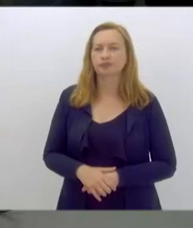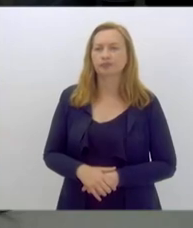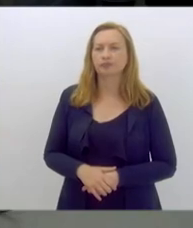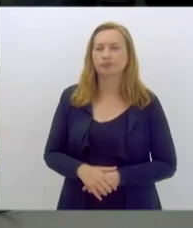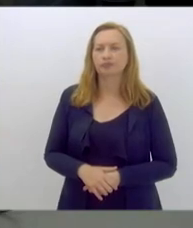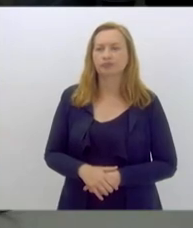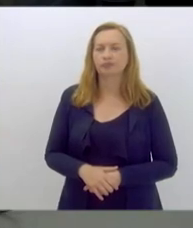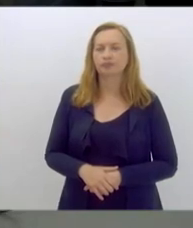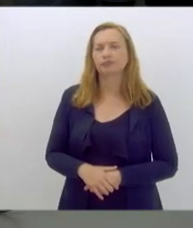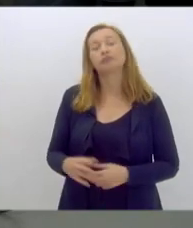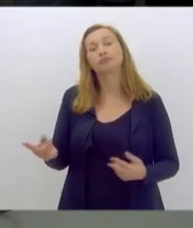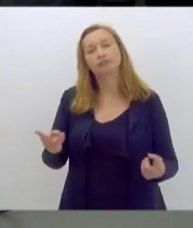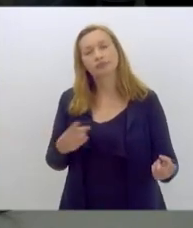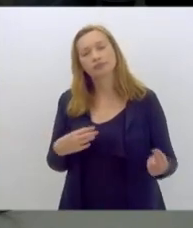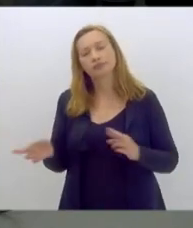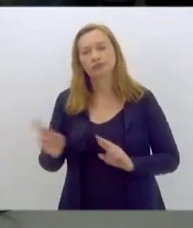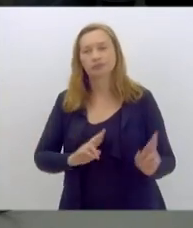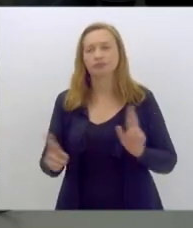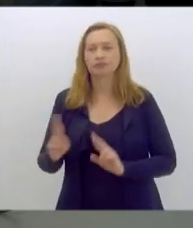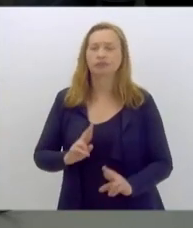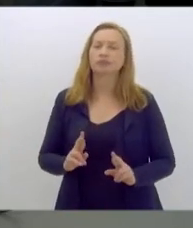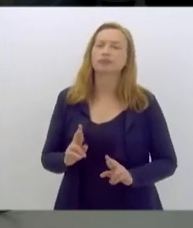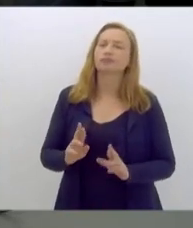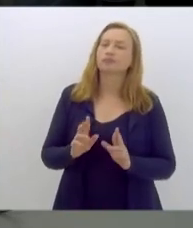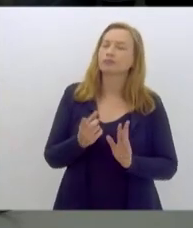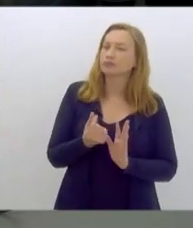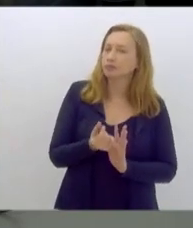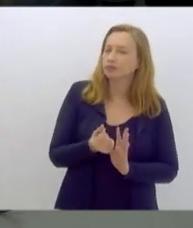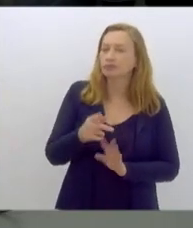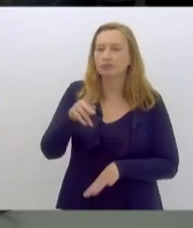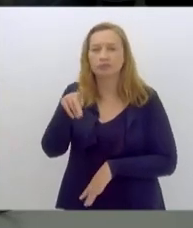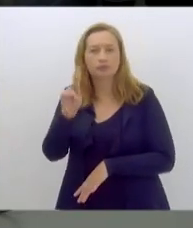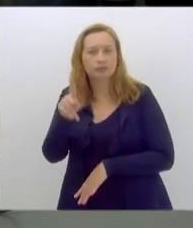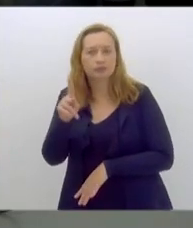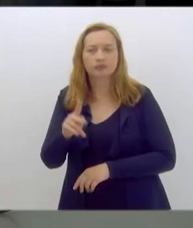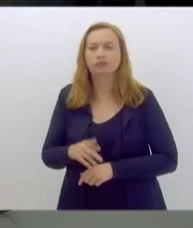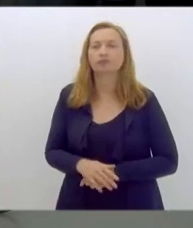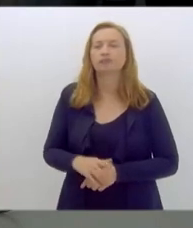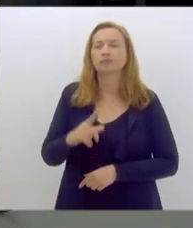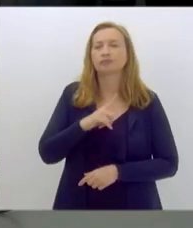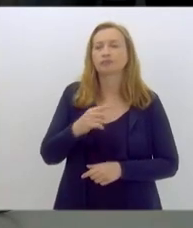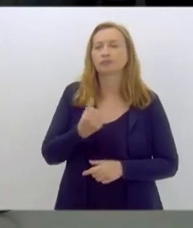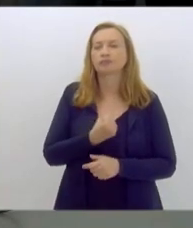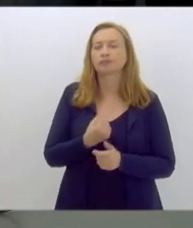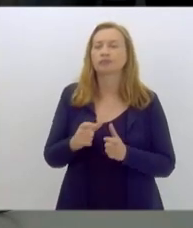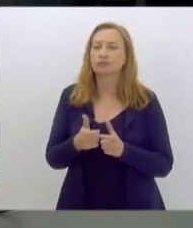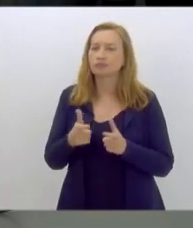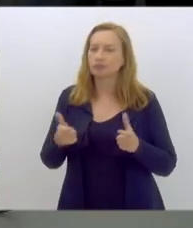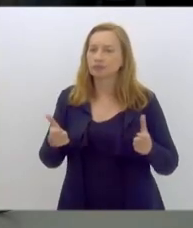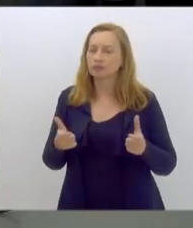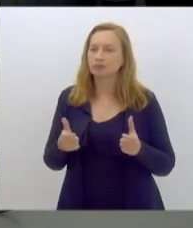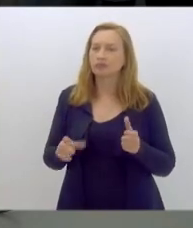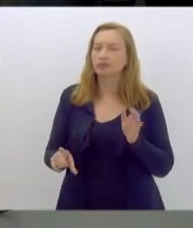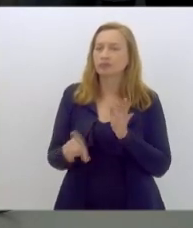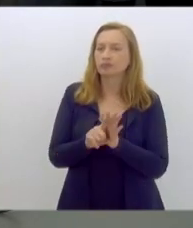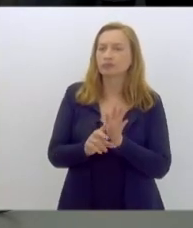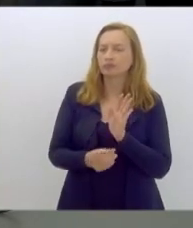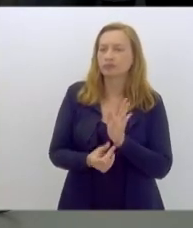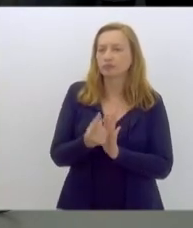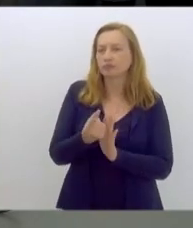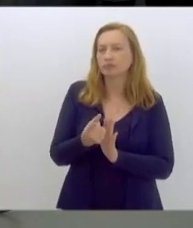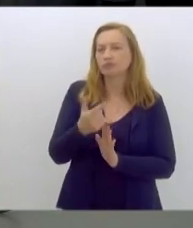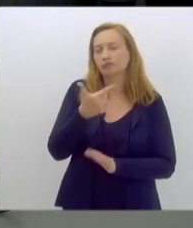com relação a receita de royalty que é outro item importante nós temos um crescimento em relação à Loa de 22